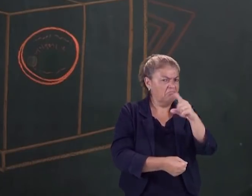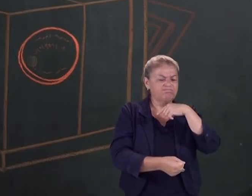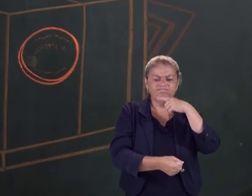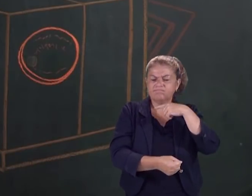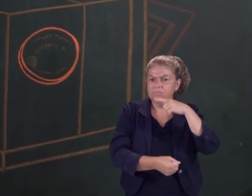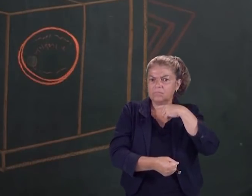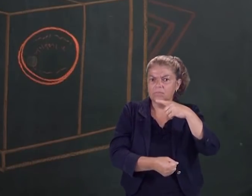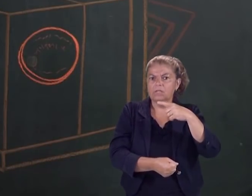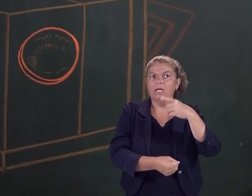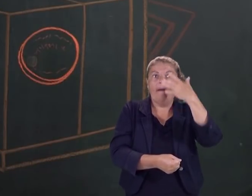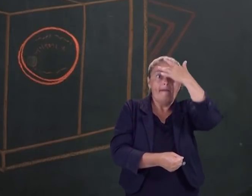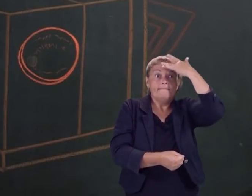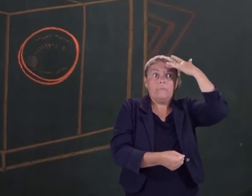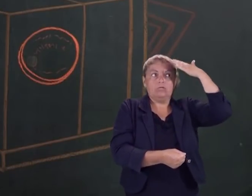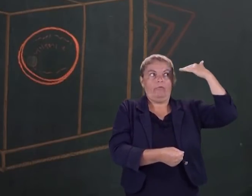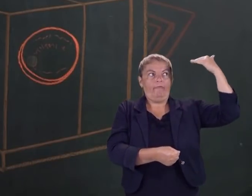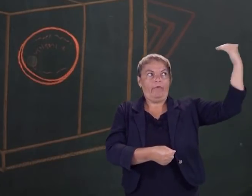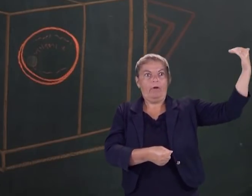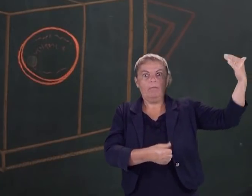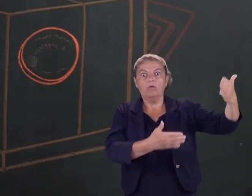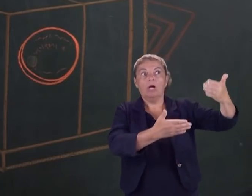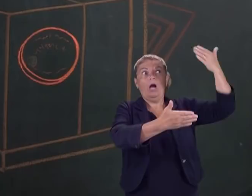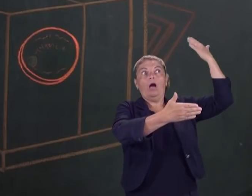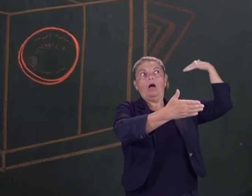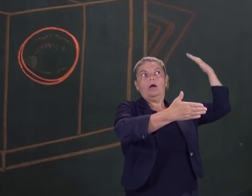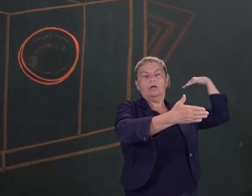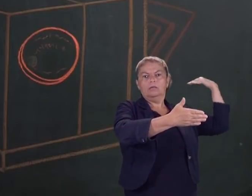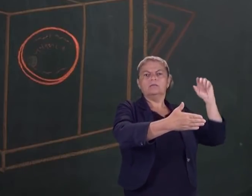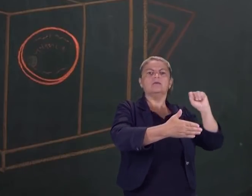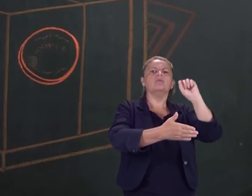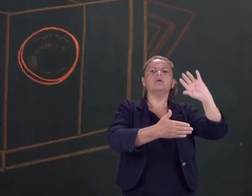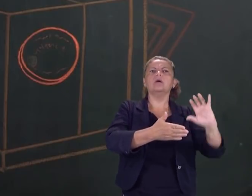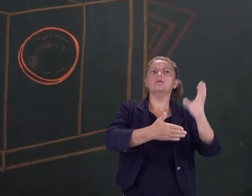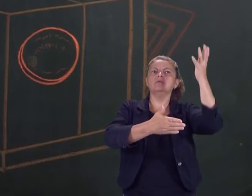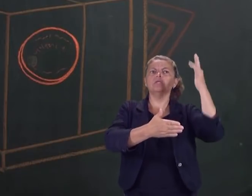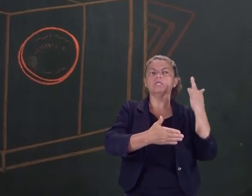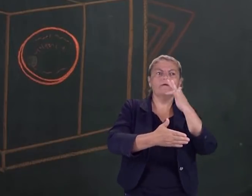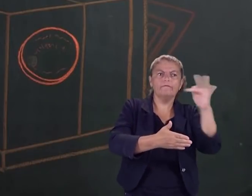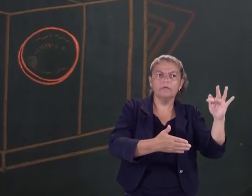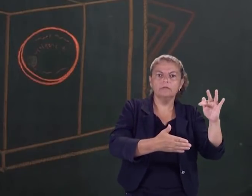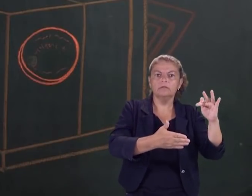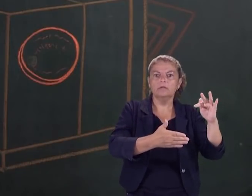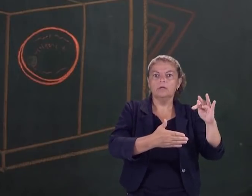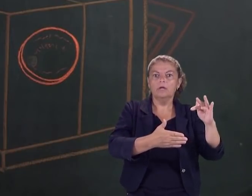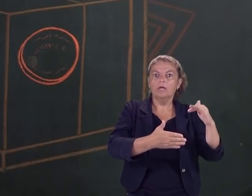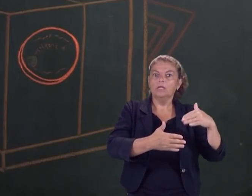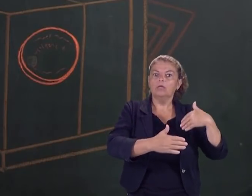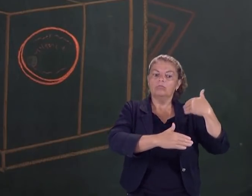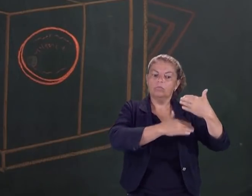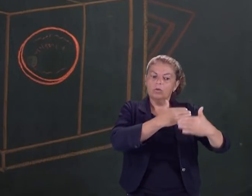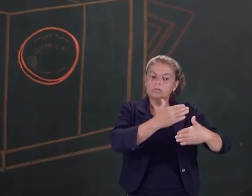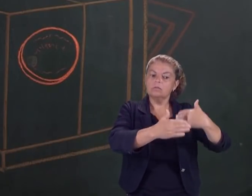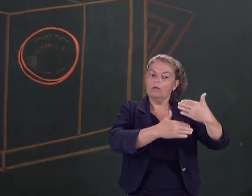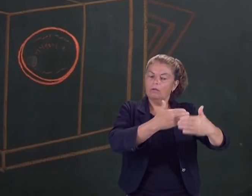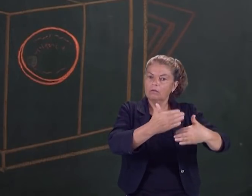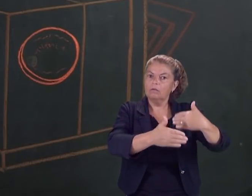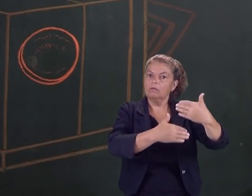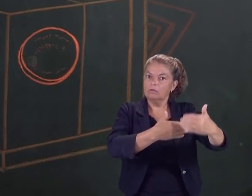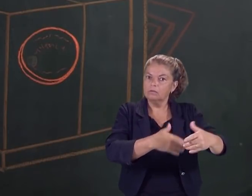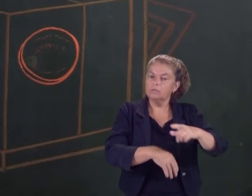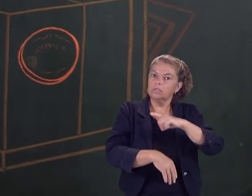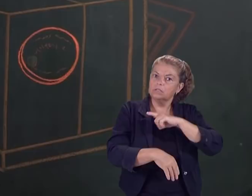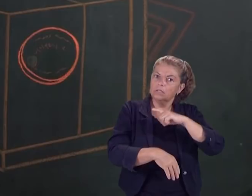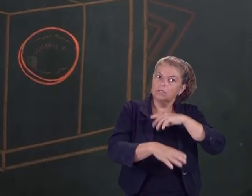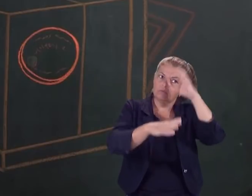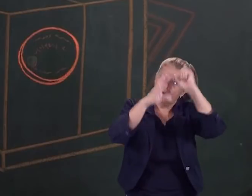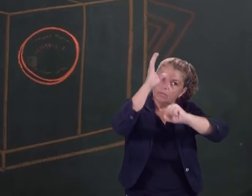e artístico da época, o que, que acontecia lá na França? Existia um processo de vanguarda, né? Nessa